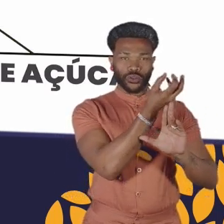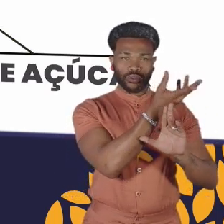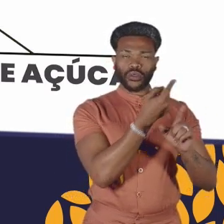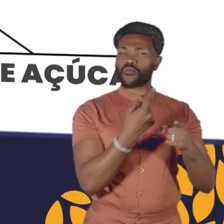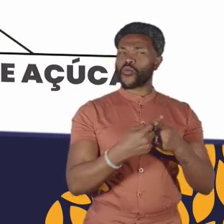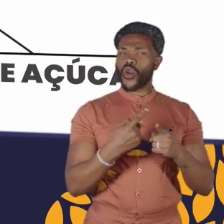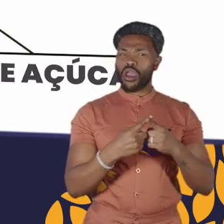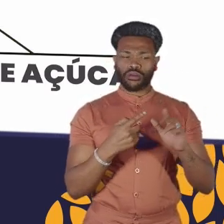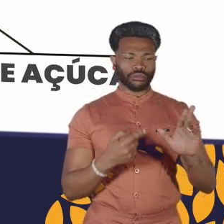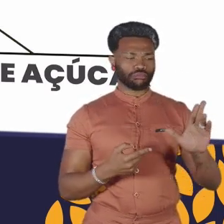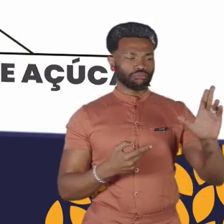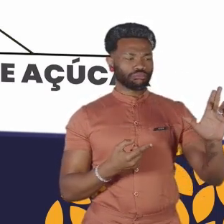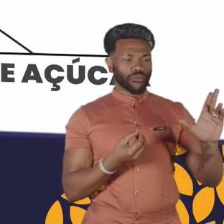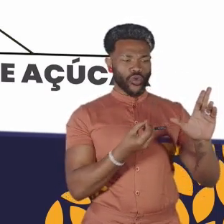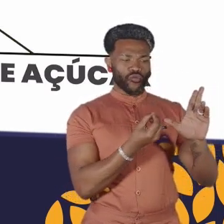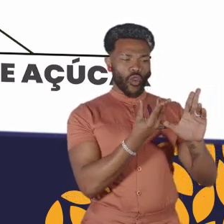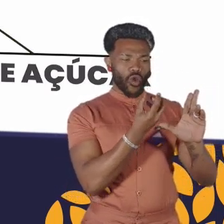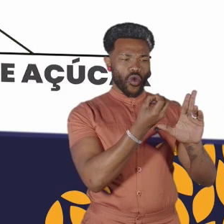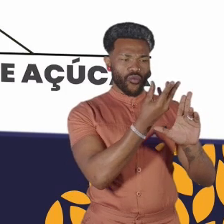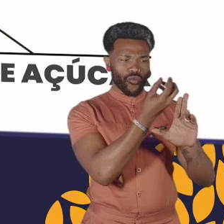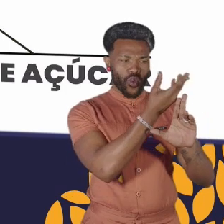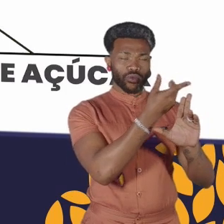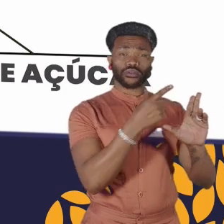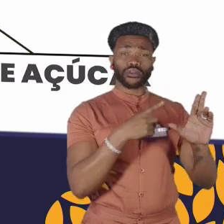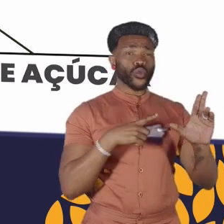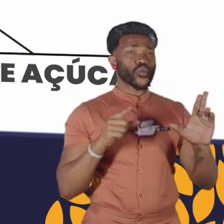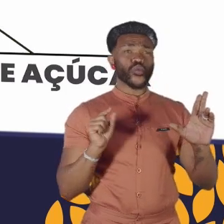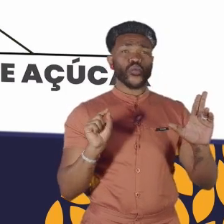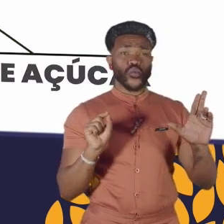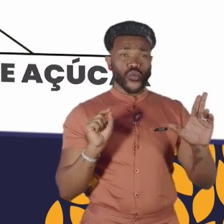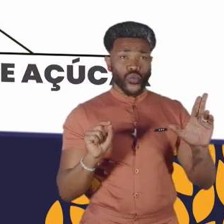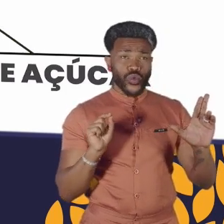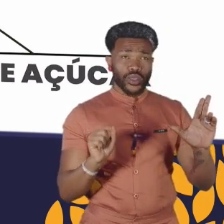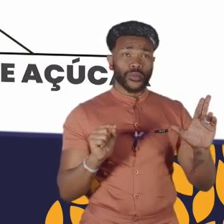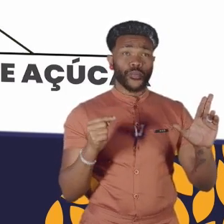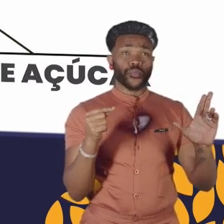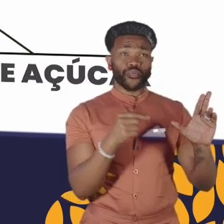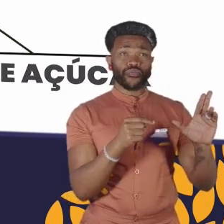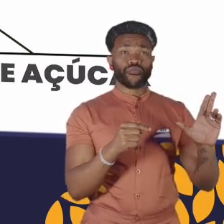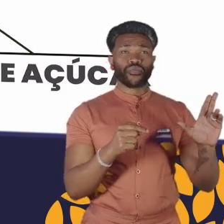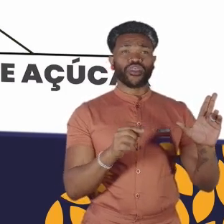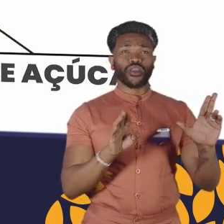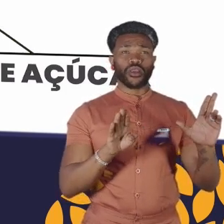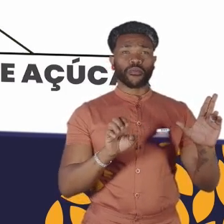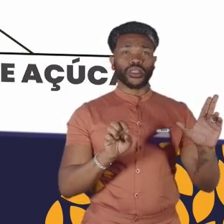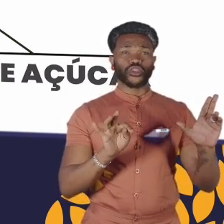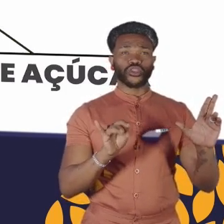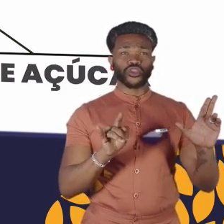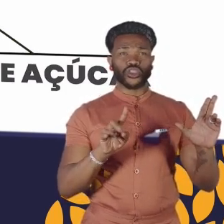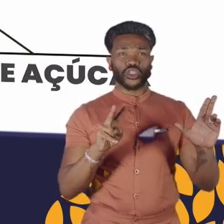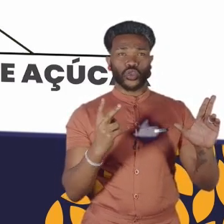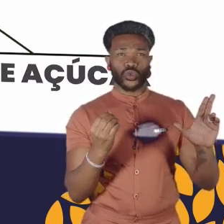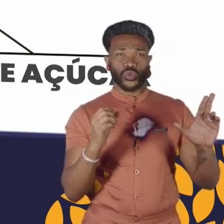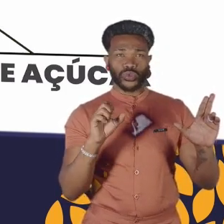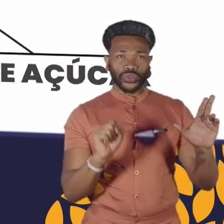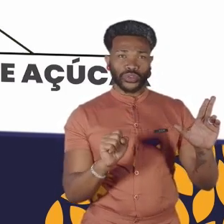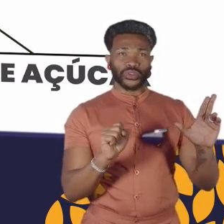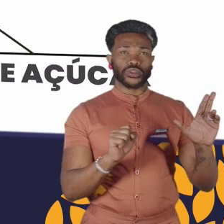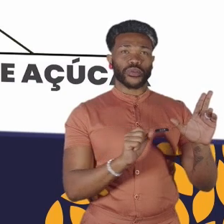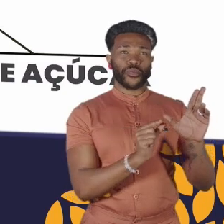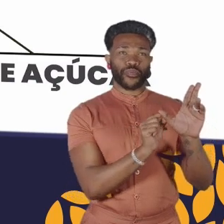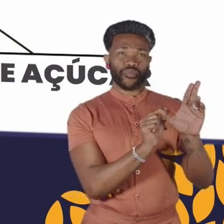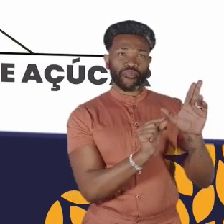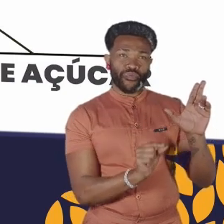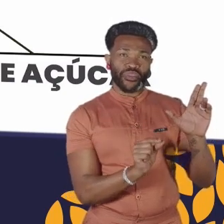quê? Porque é nas flores que nós temos aqui os pistilhos, os brácteos, que é na forma de lágrima,